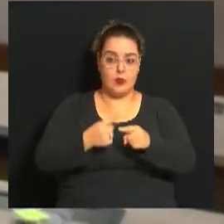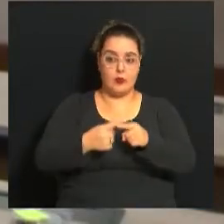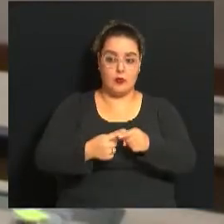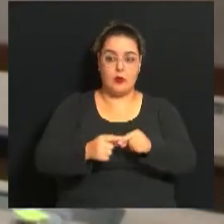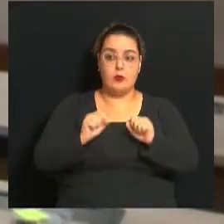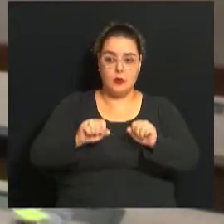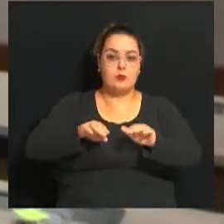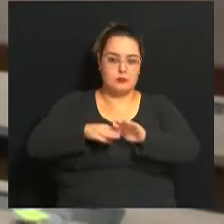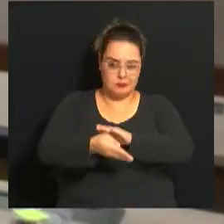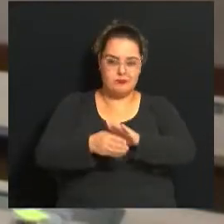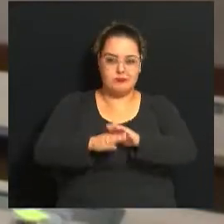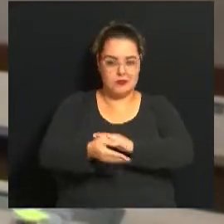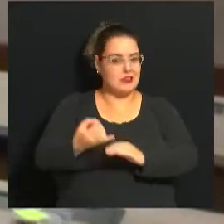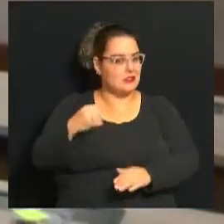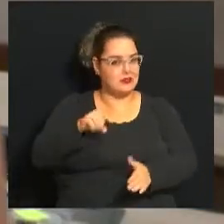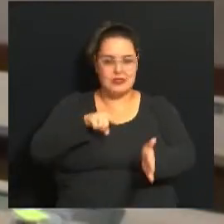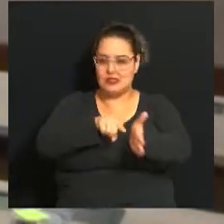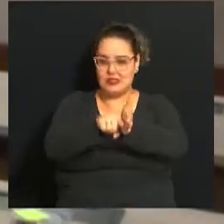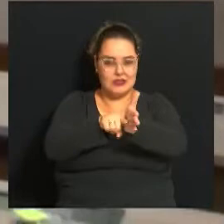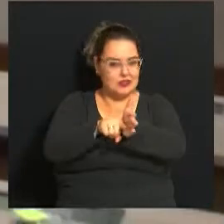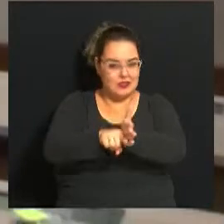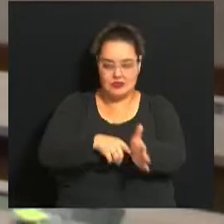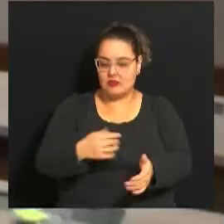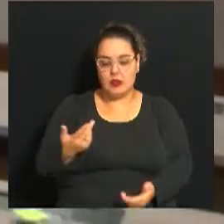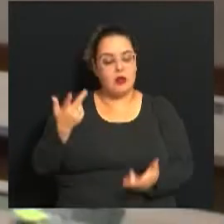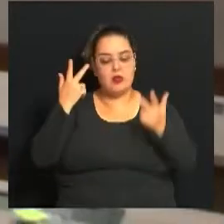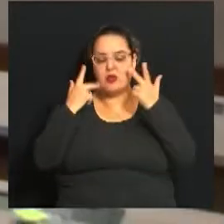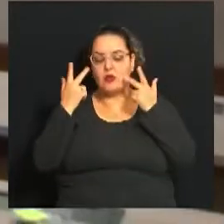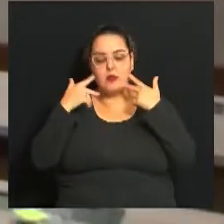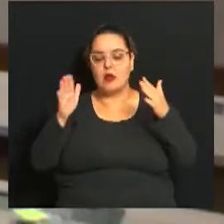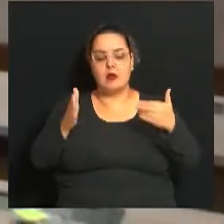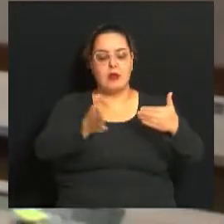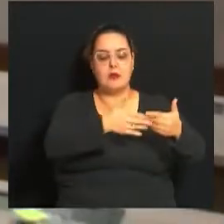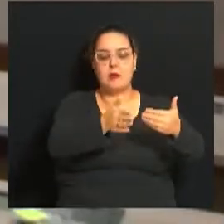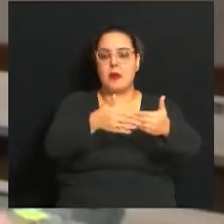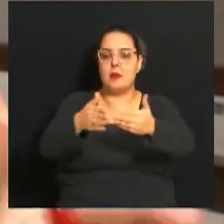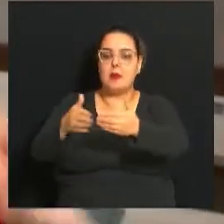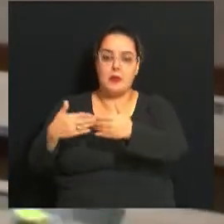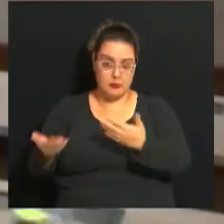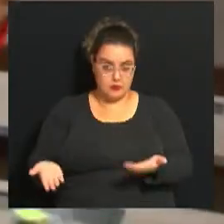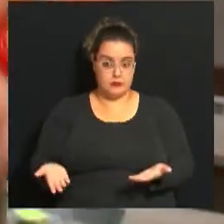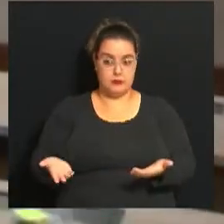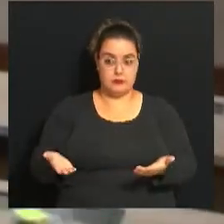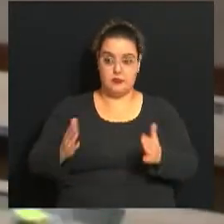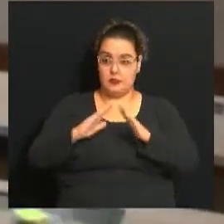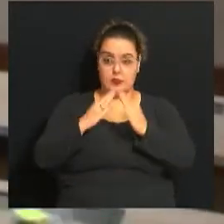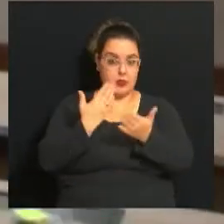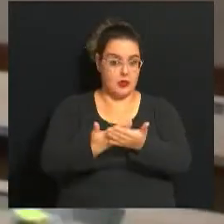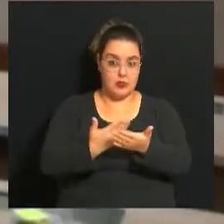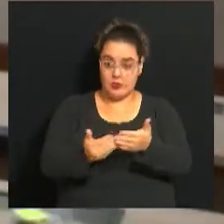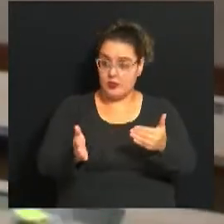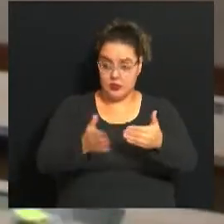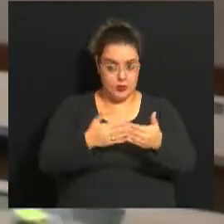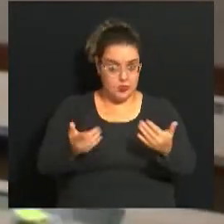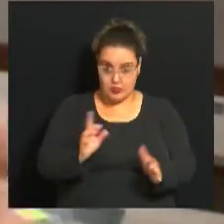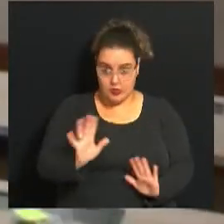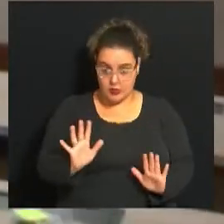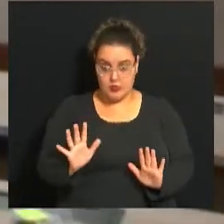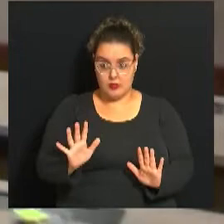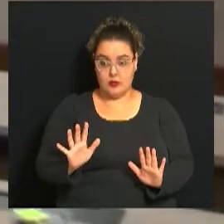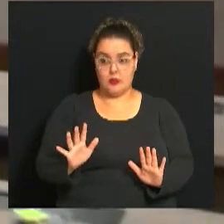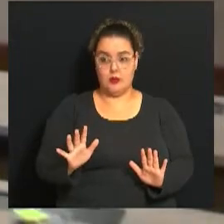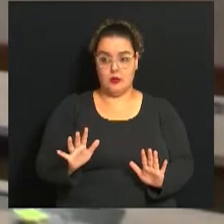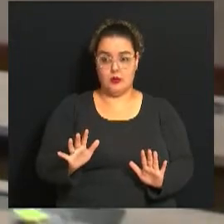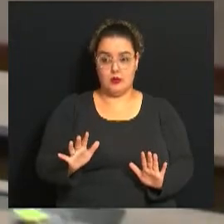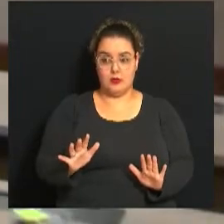a gente não questionar, isso pode virar prática, ou seja, vai sair fechando escola. Então, escola a gente não fecha, a gente sempre, né? Até para que a